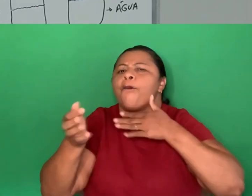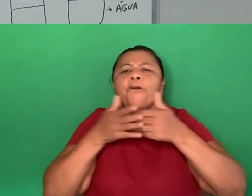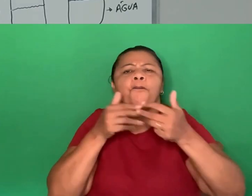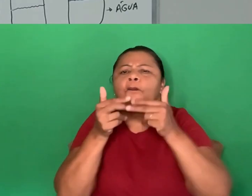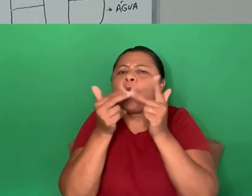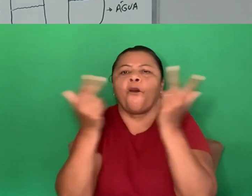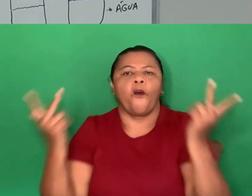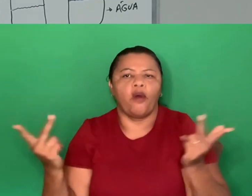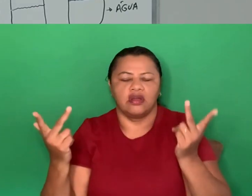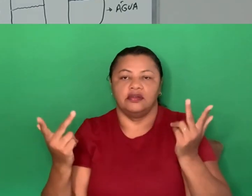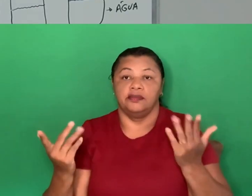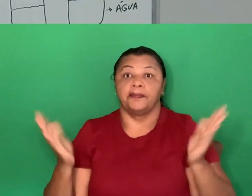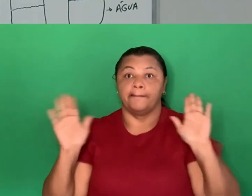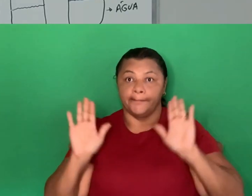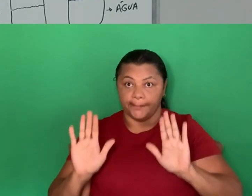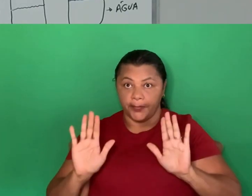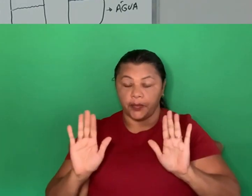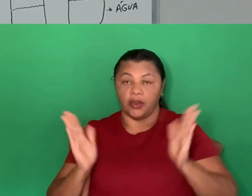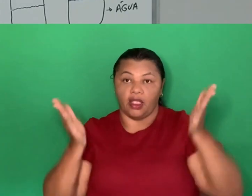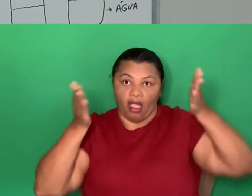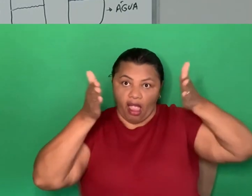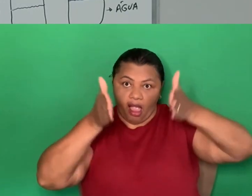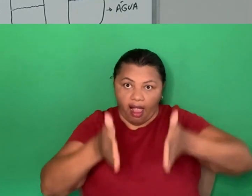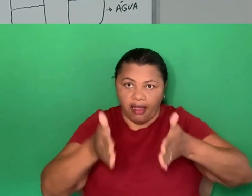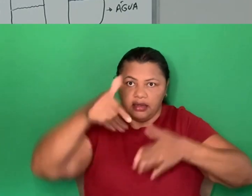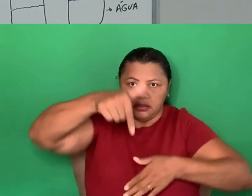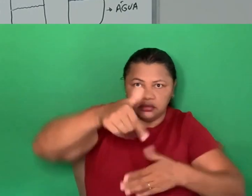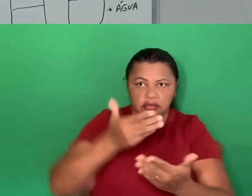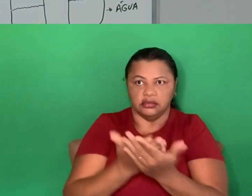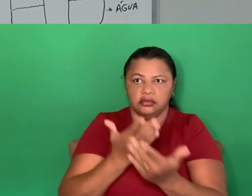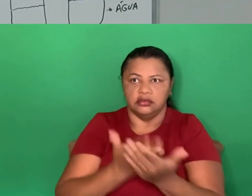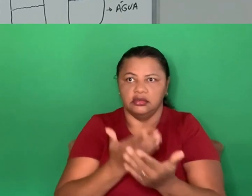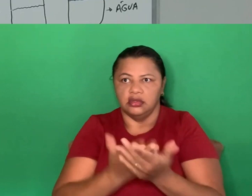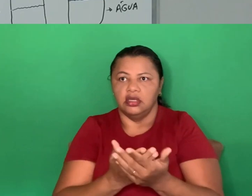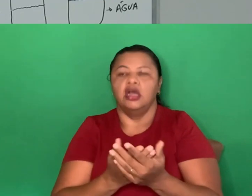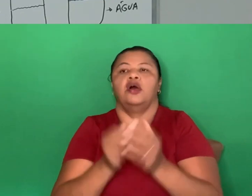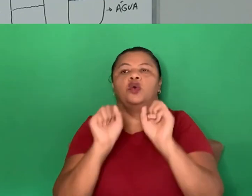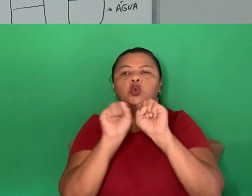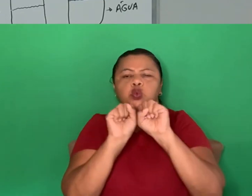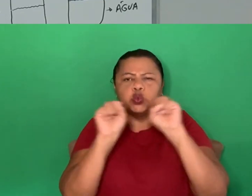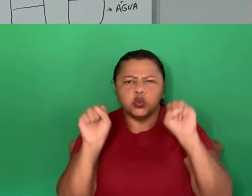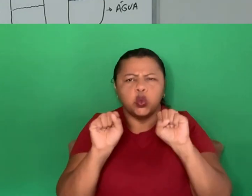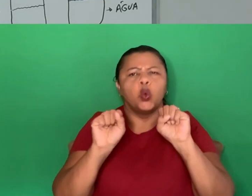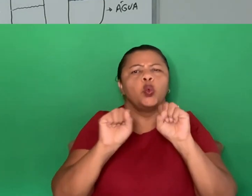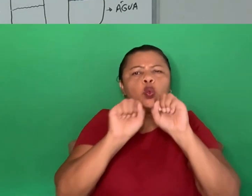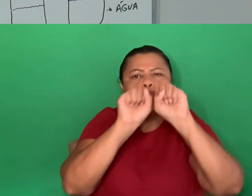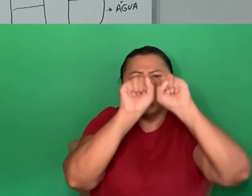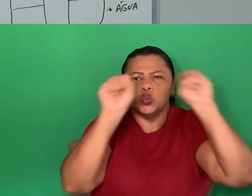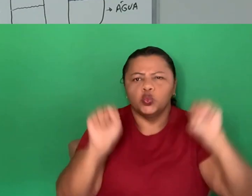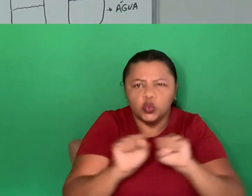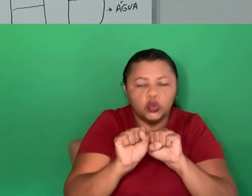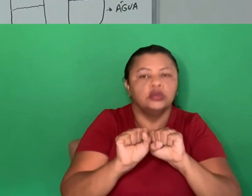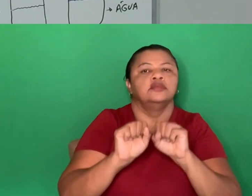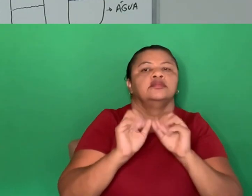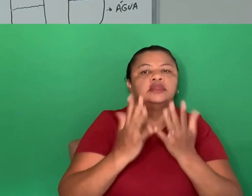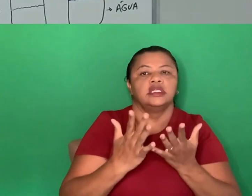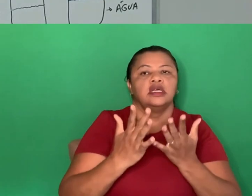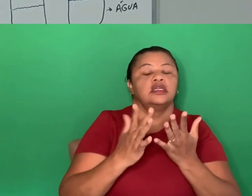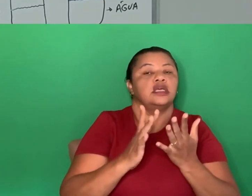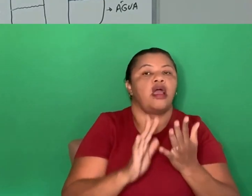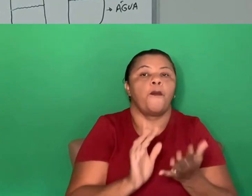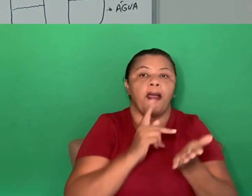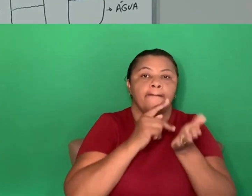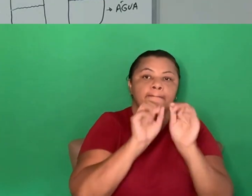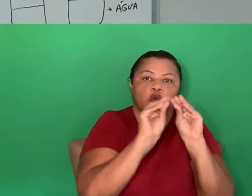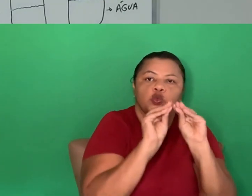Então, dizer que algo é homogêneo, eu estou dando essa ideia de que é todo igual, ou é